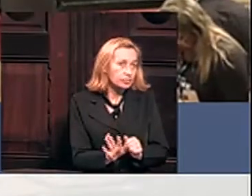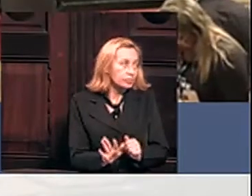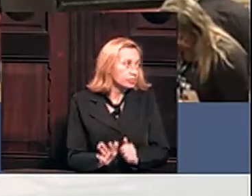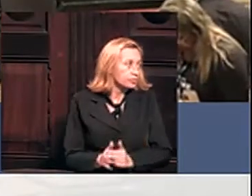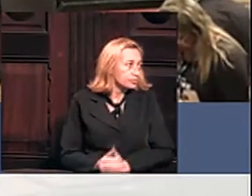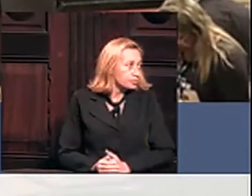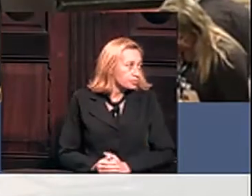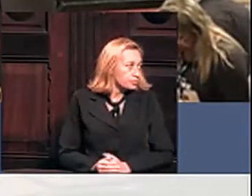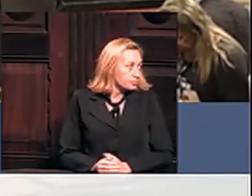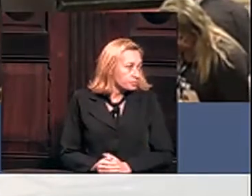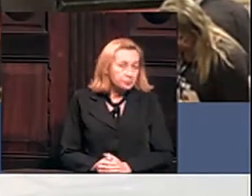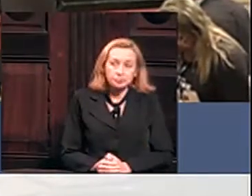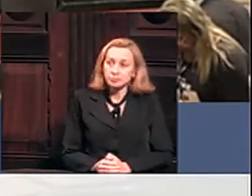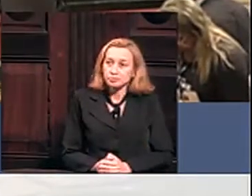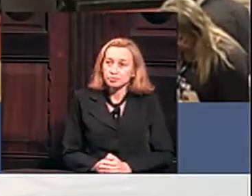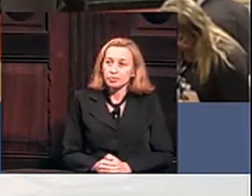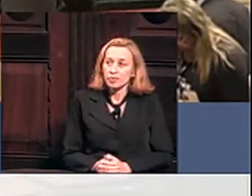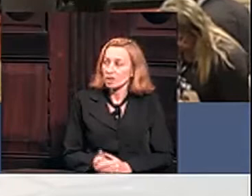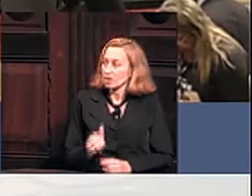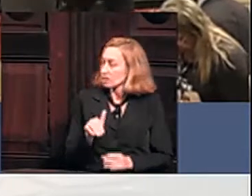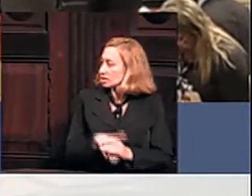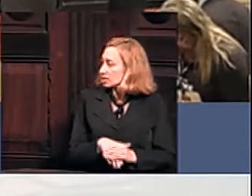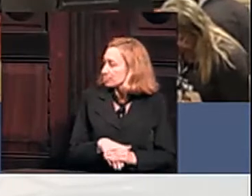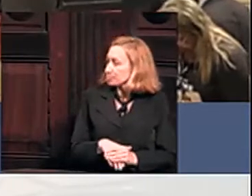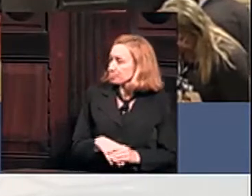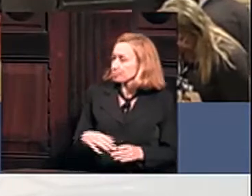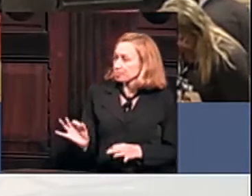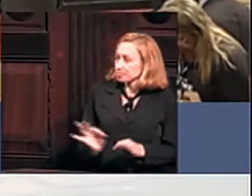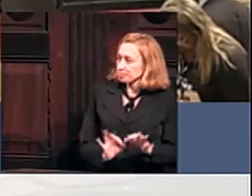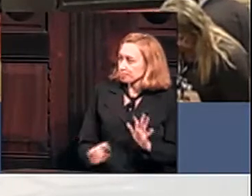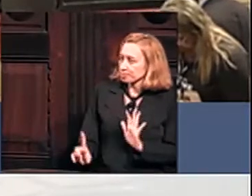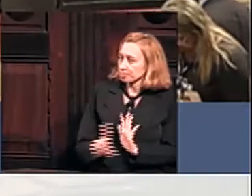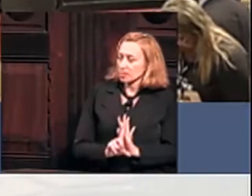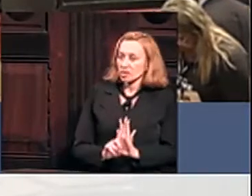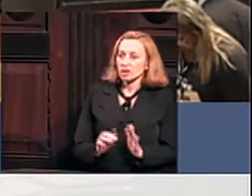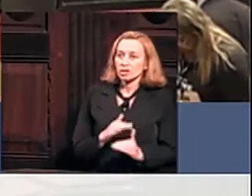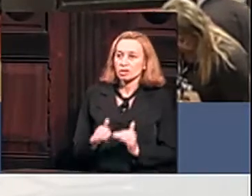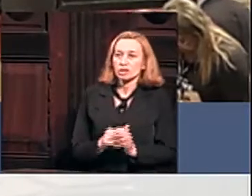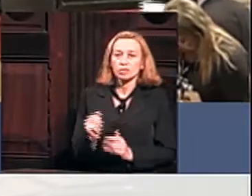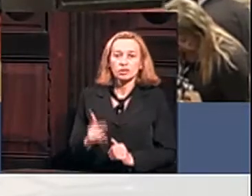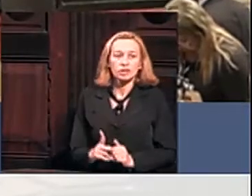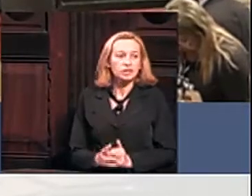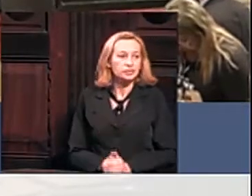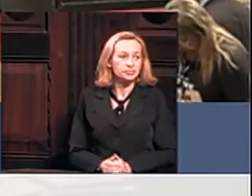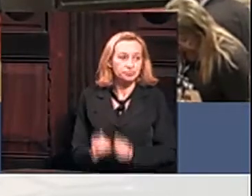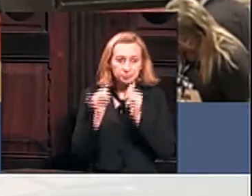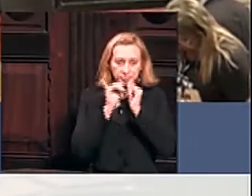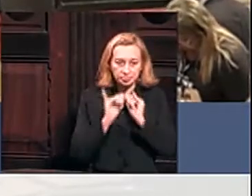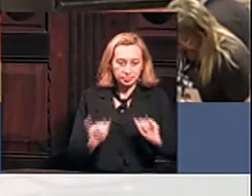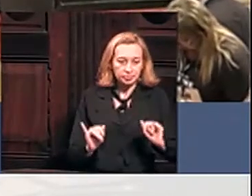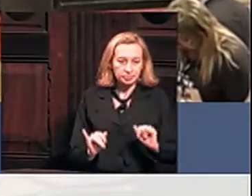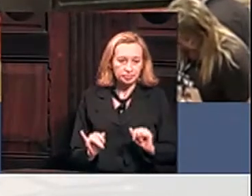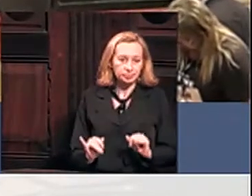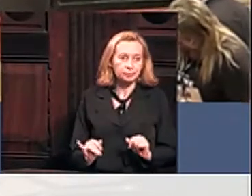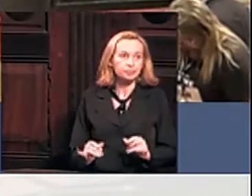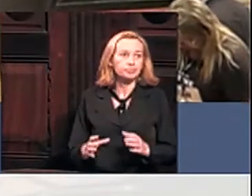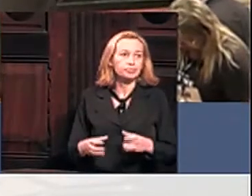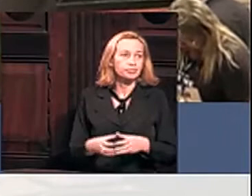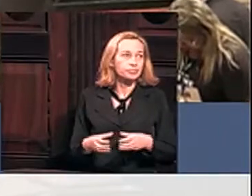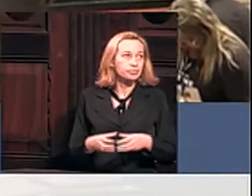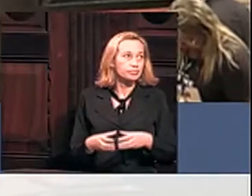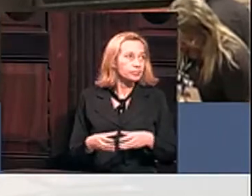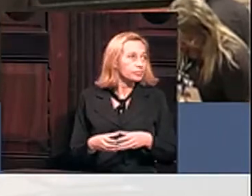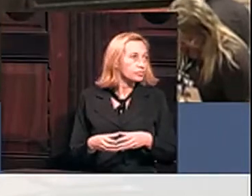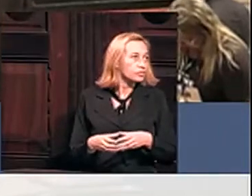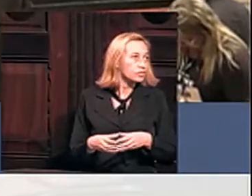redação final. Em votação, o projeto de redação final do deputado Carlos Mix, hoje que aprova nesse curso, estão aprovados. Anuncie, regime de urgência, discussão única, vai